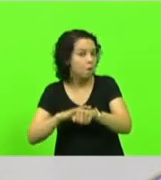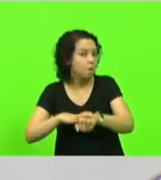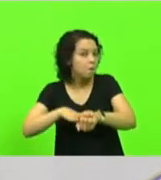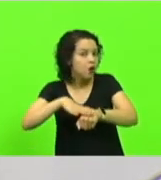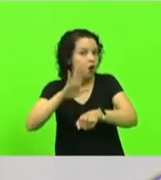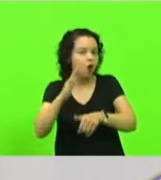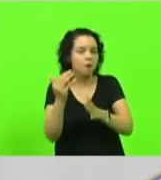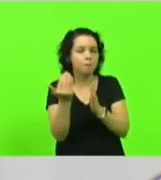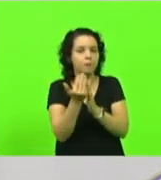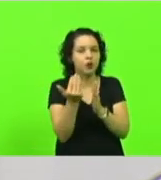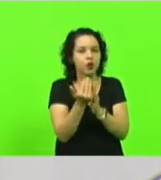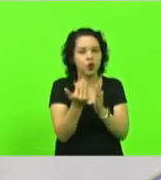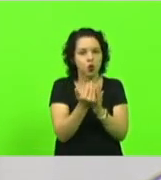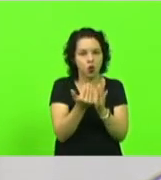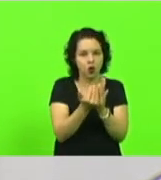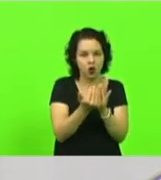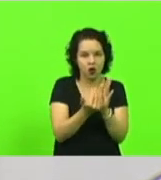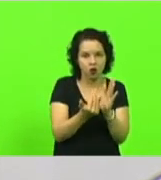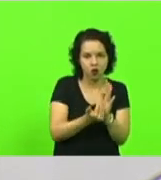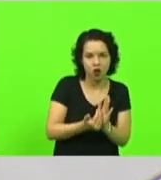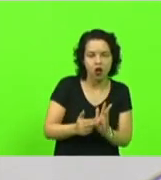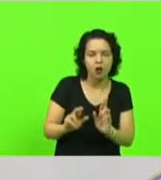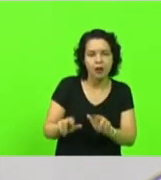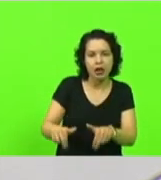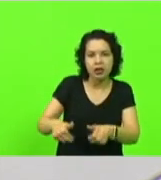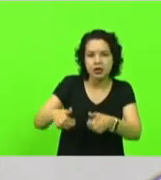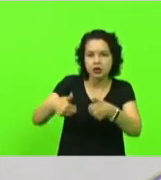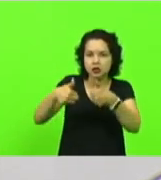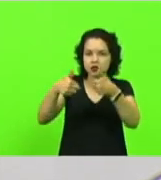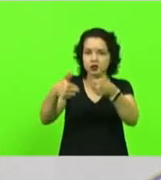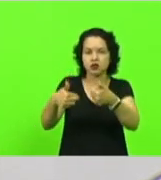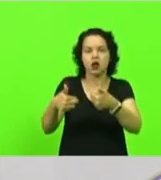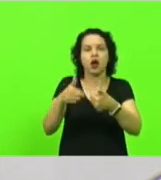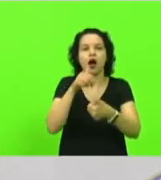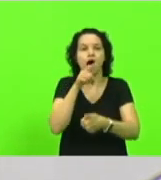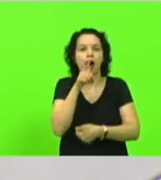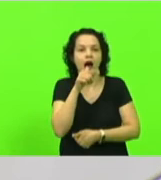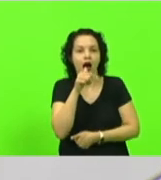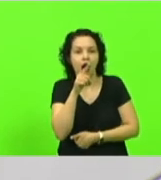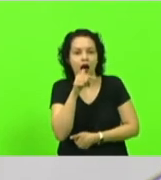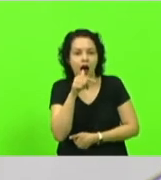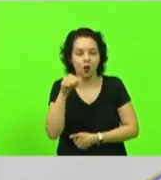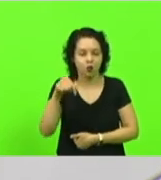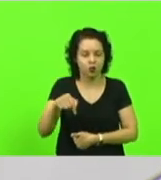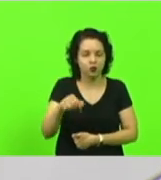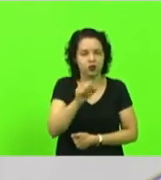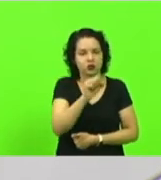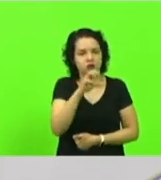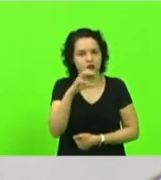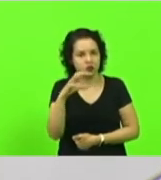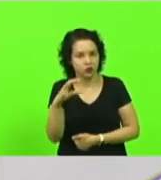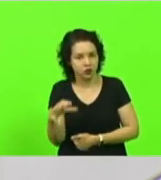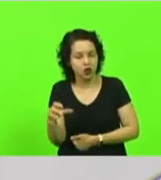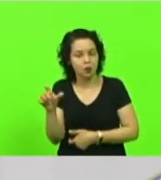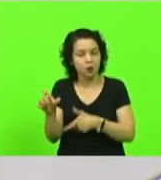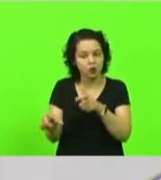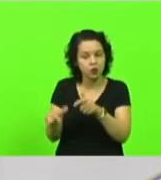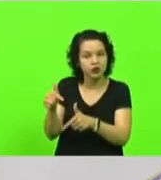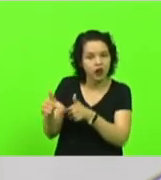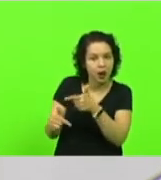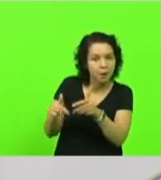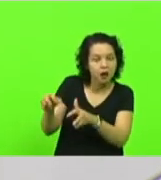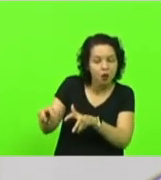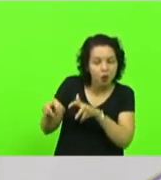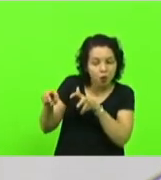maior programa de resiliência hídrica da história de Santa Catarina, onde os produtores, de acordo com a sua propriedade